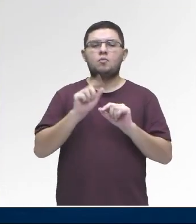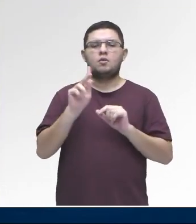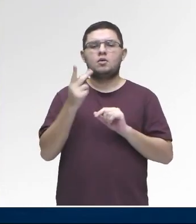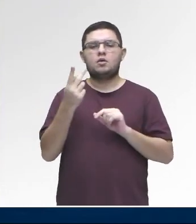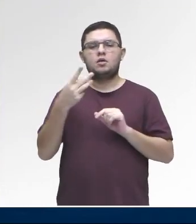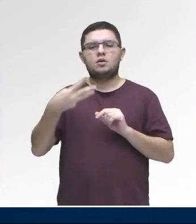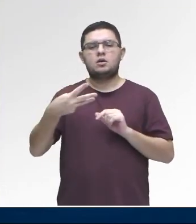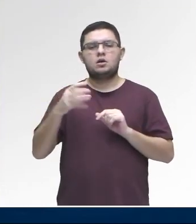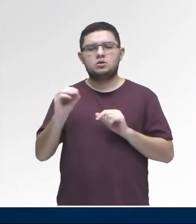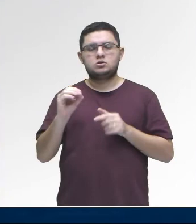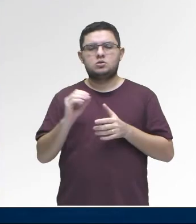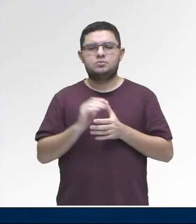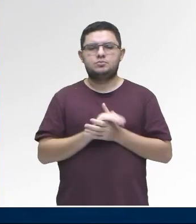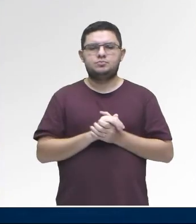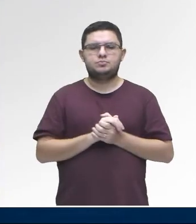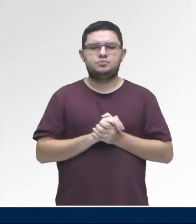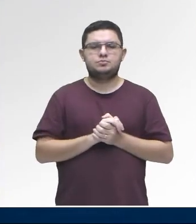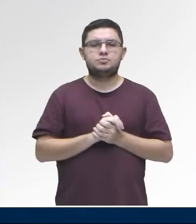em água